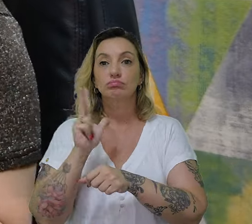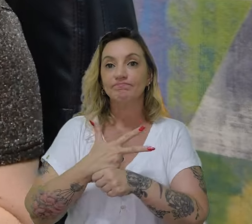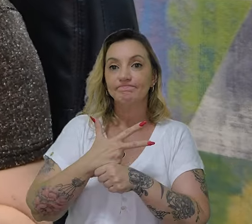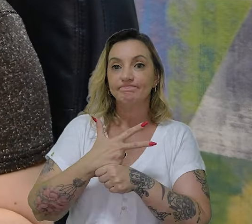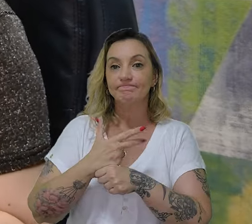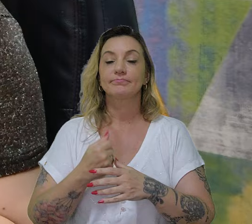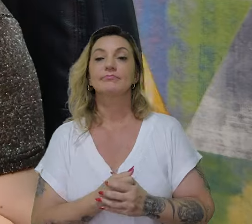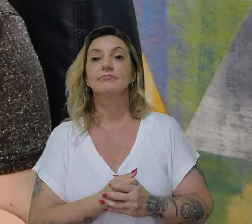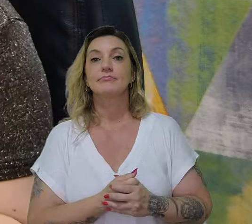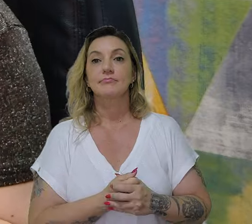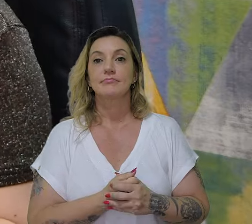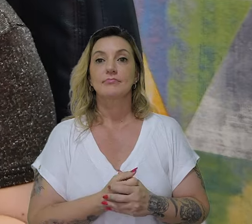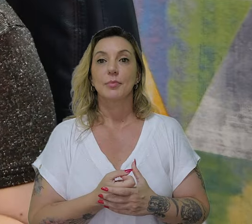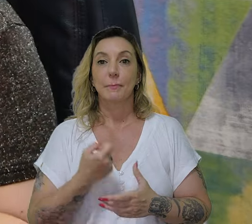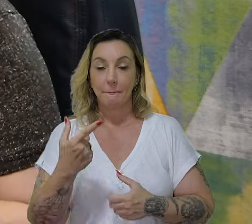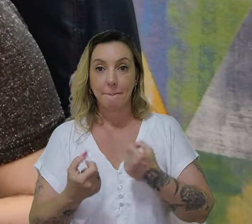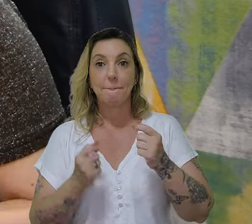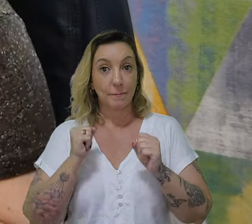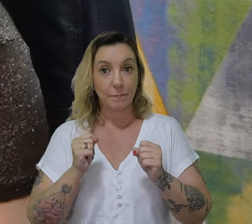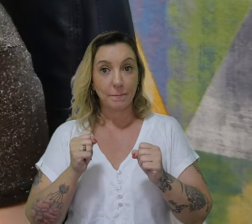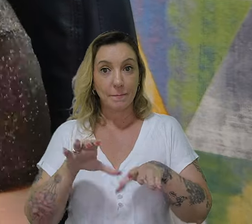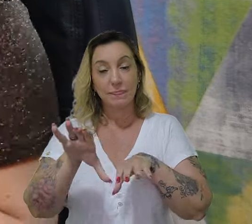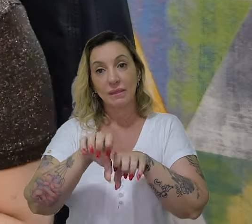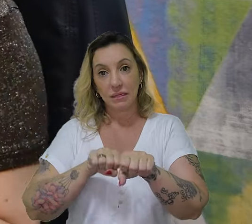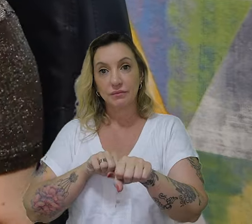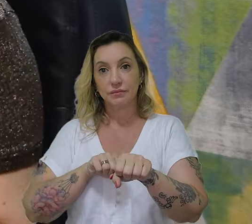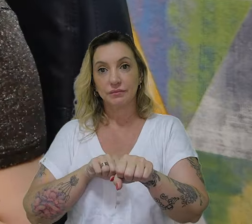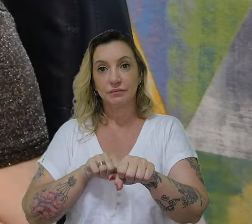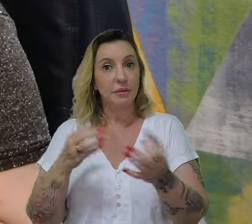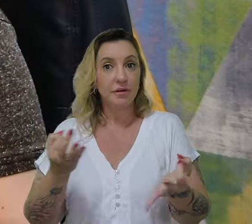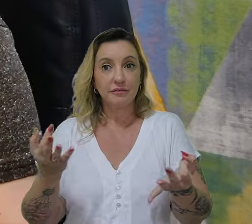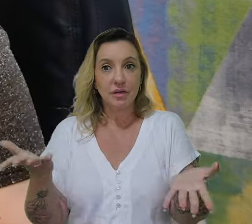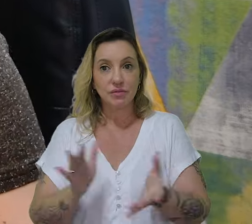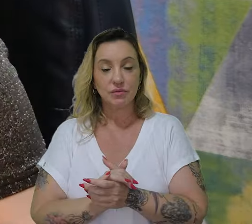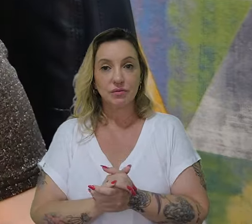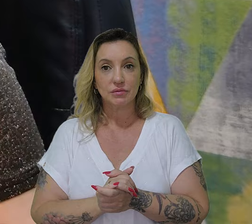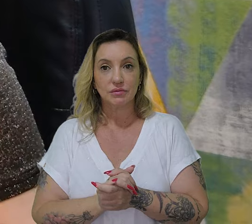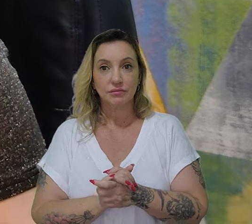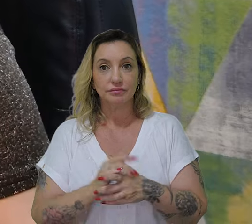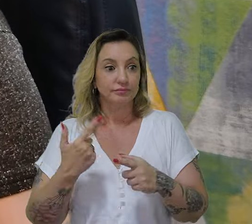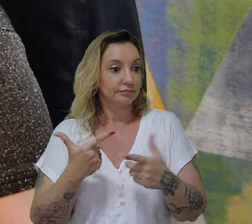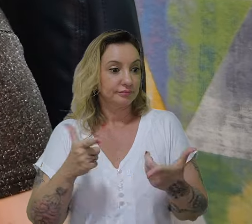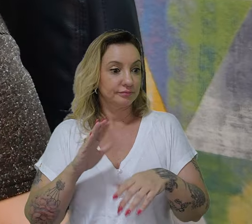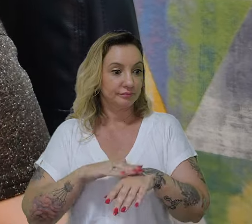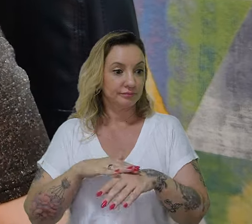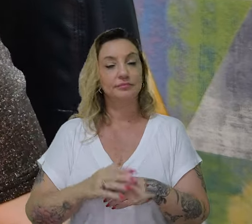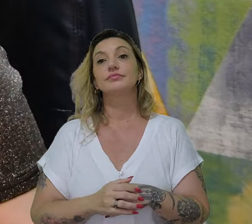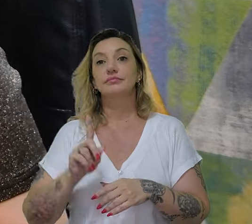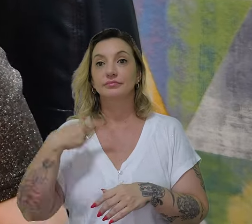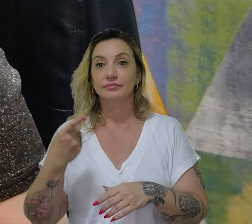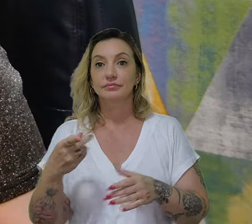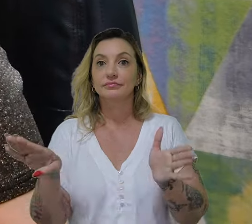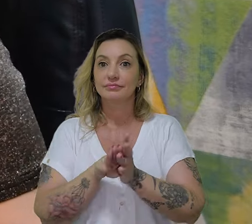e alguém pode formar é perfeito por que não né Por que não e aí a gente já